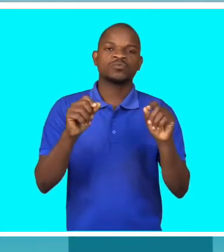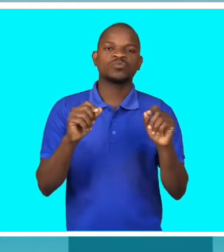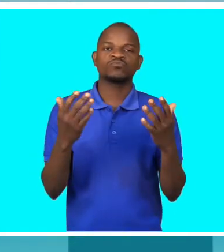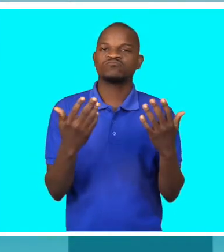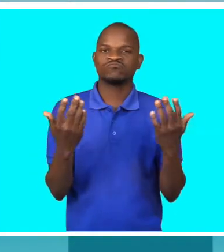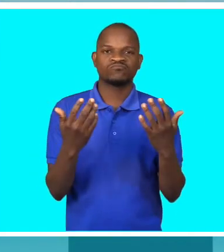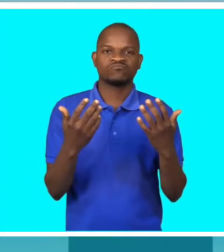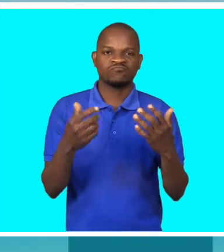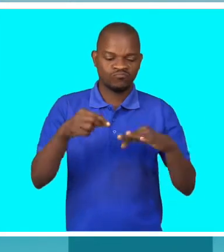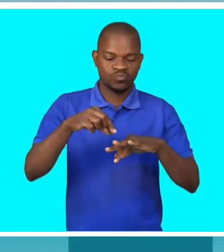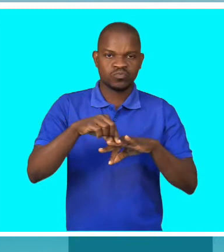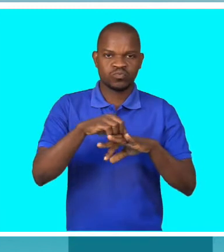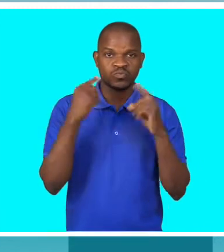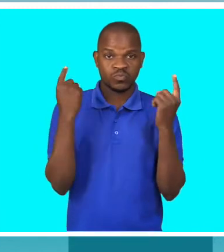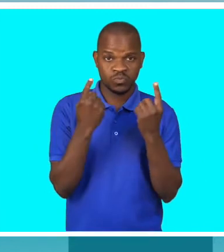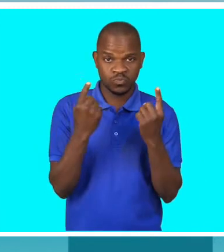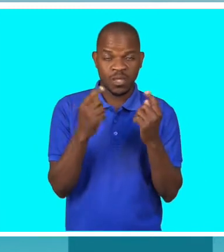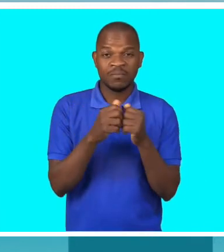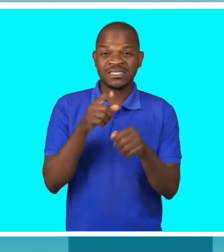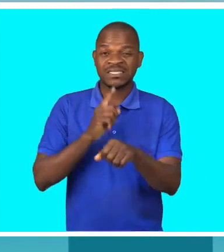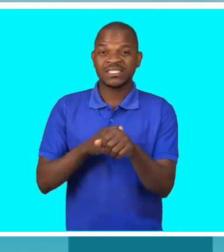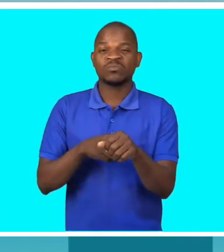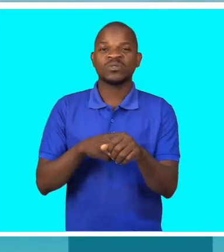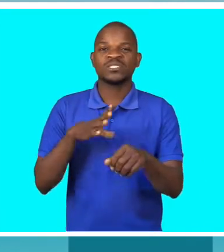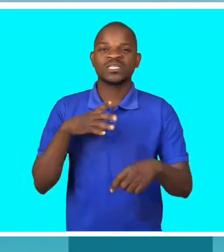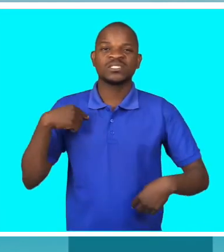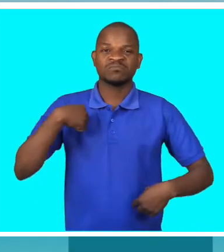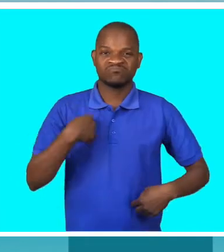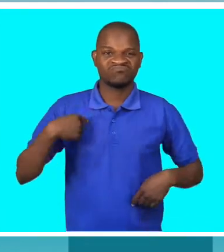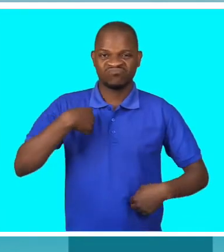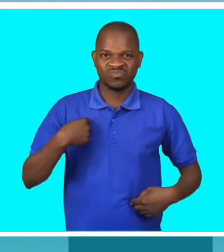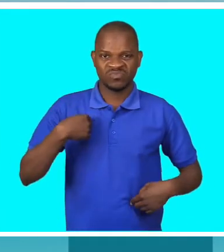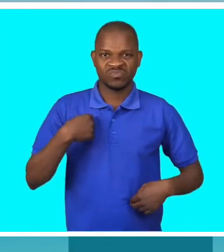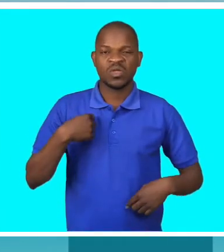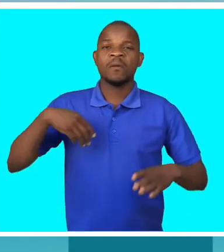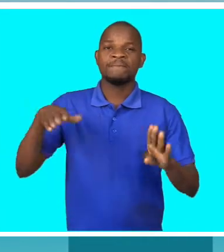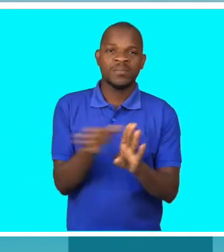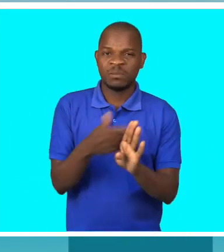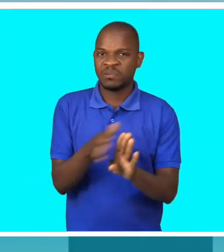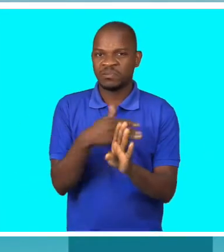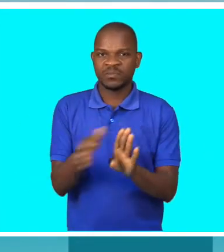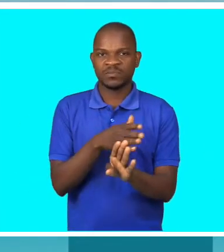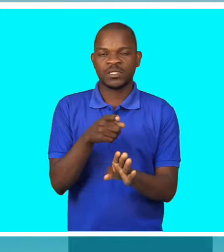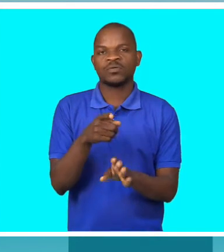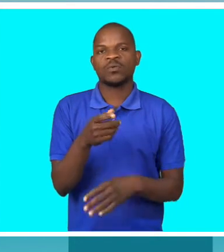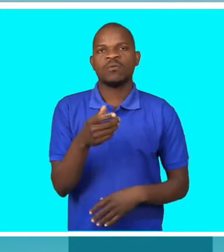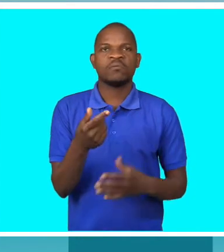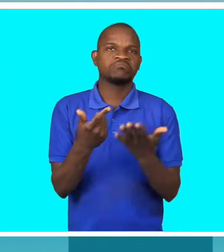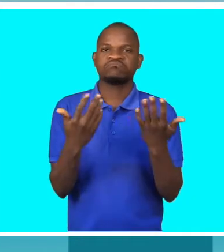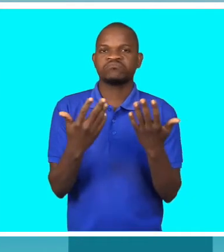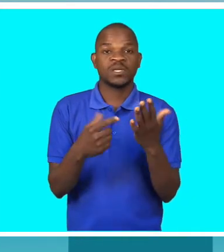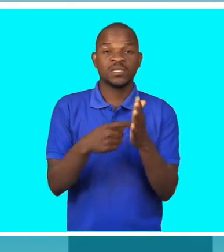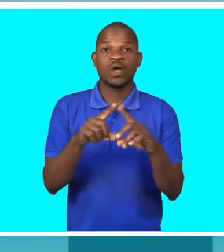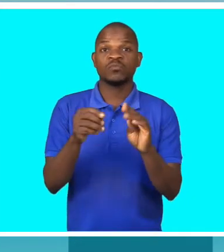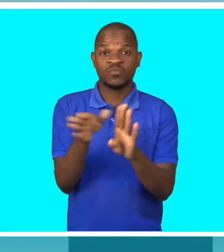atenção no sentido de que estas pessoas têm que ser chamadas à razão, têm que ser chamadas à responsabilidade, principalmente... Uma